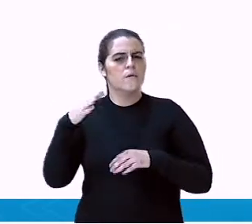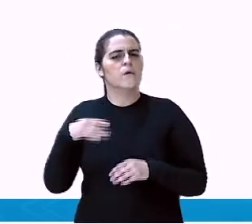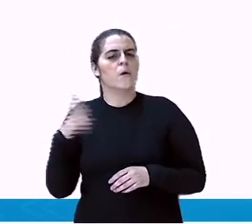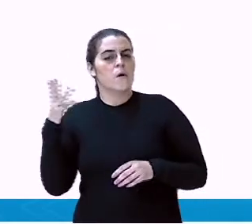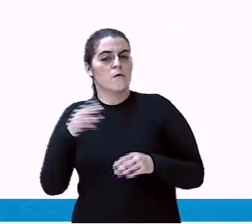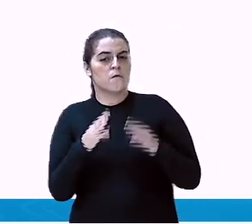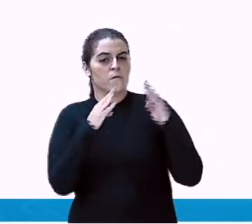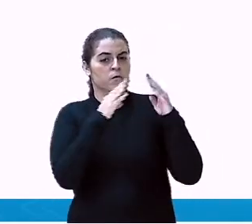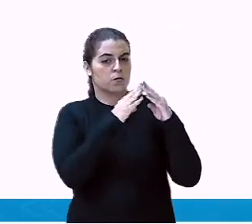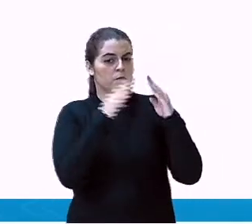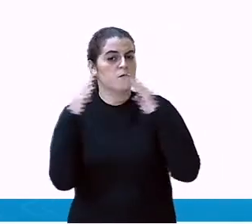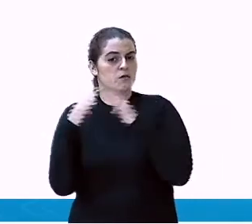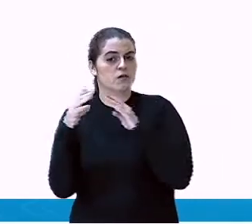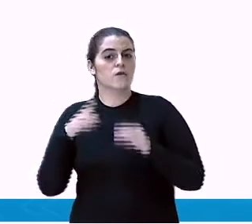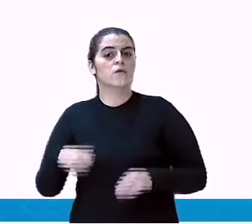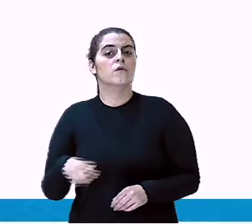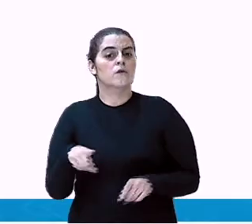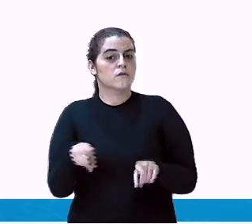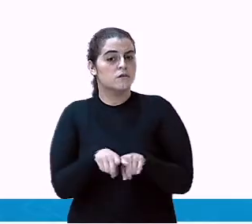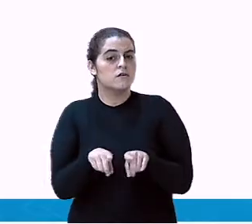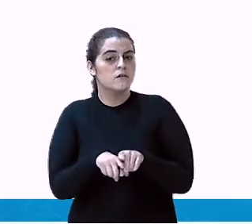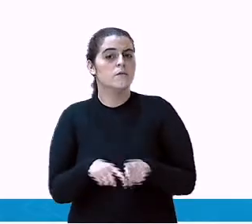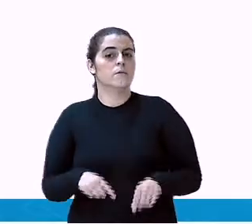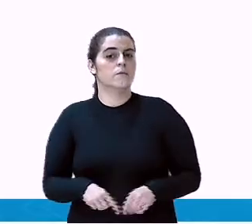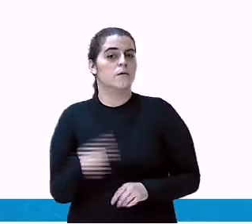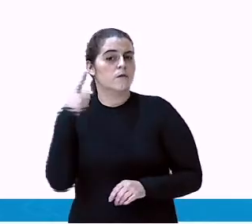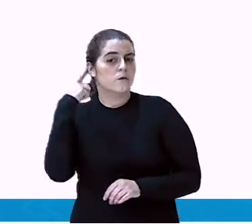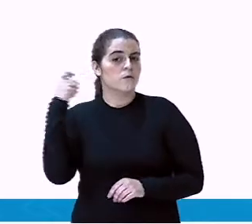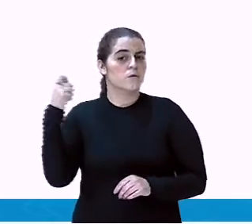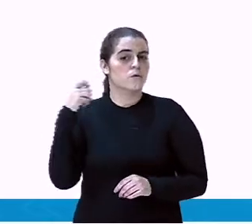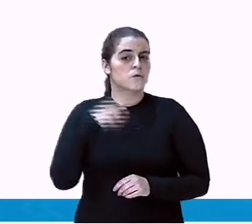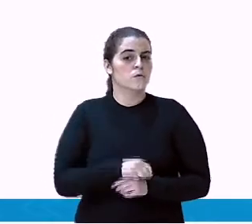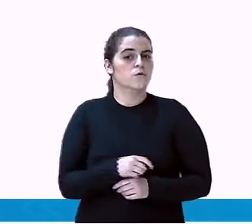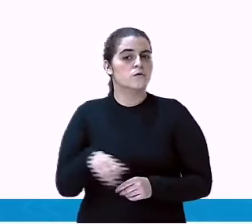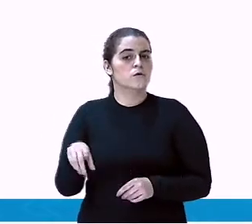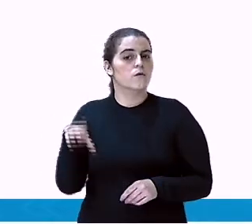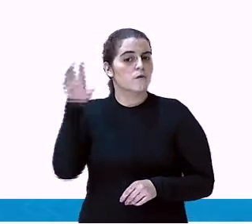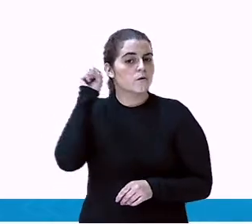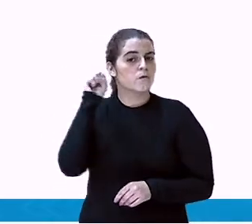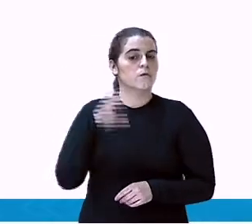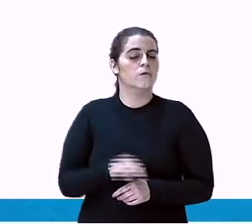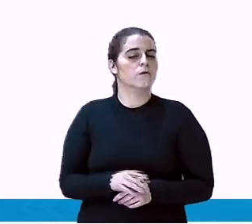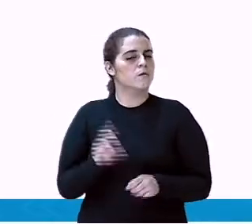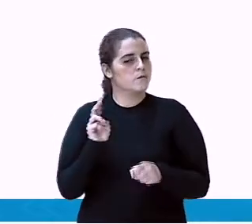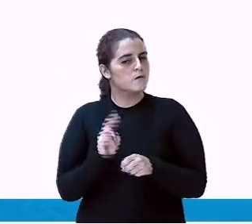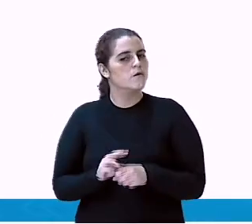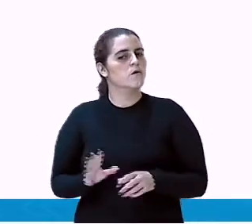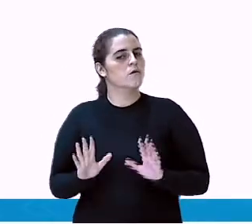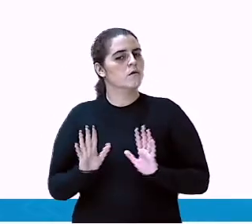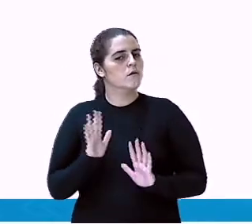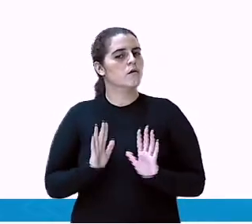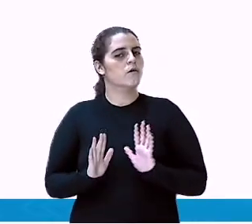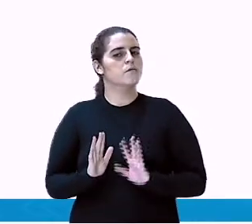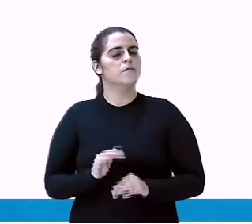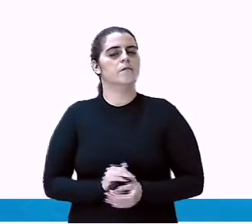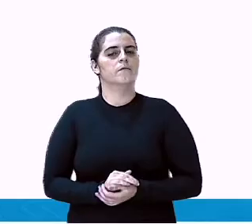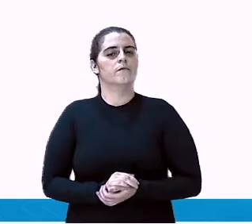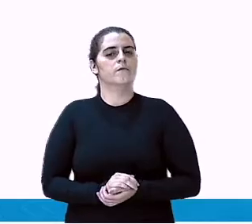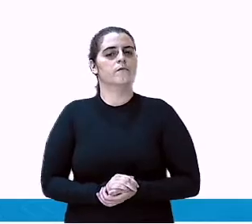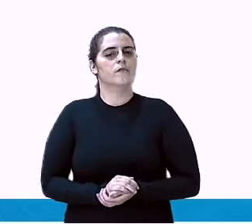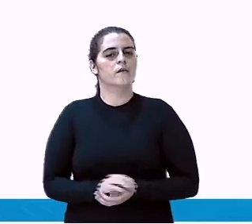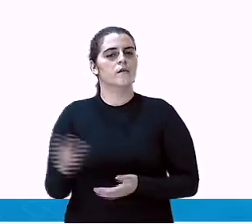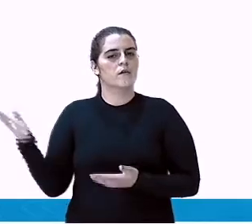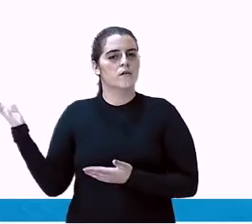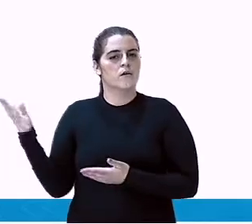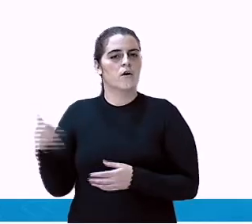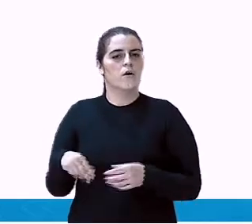seu vizinho vai ouvir todo o barulho que está aí na sua casa. Que bagunça, hein? A gente tem que ter cuidado. Olha o texto, olha. Assim